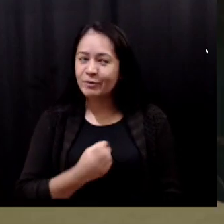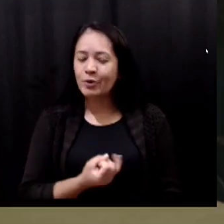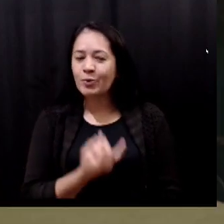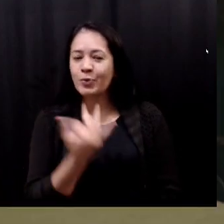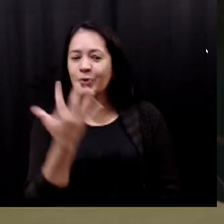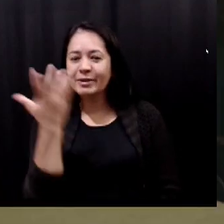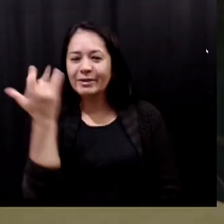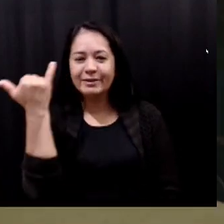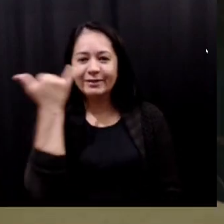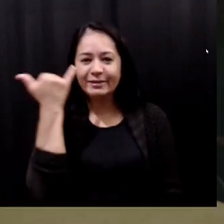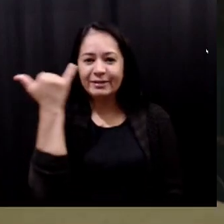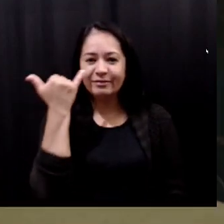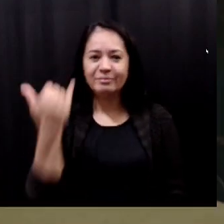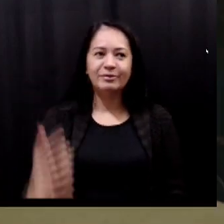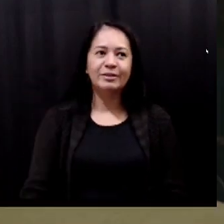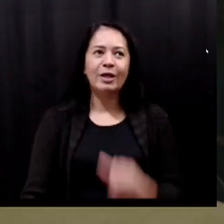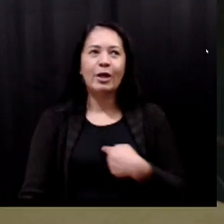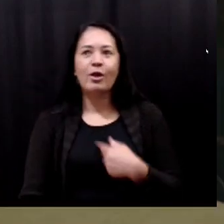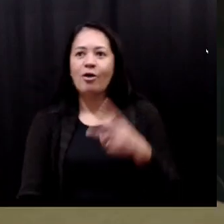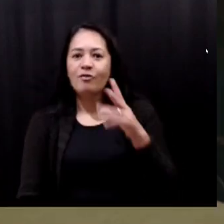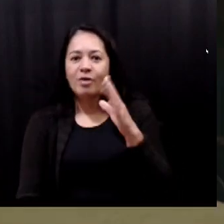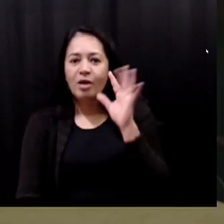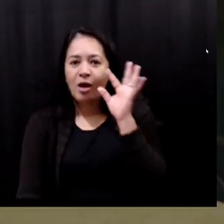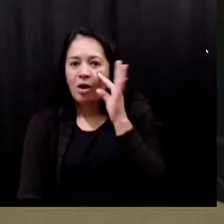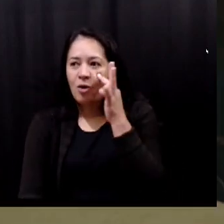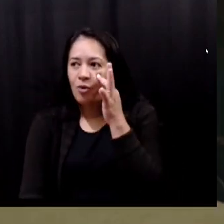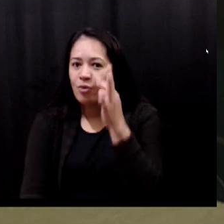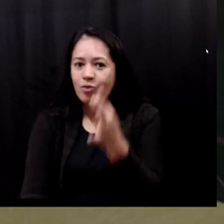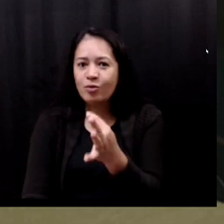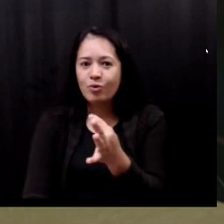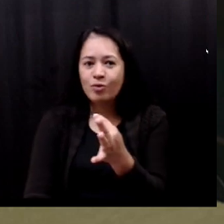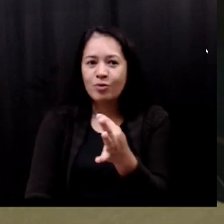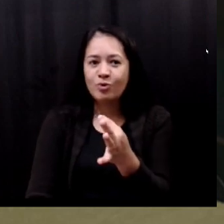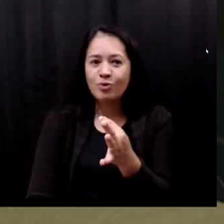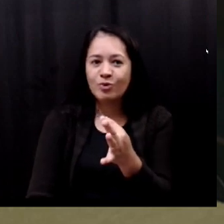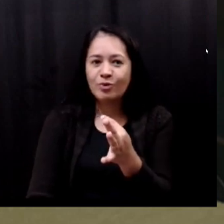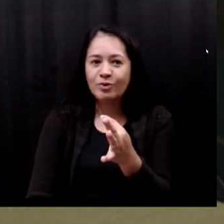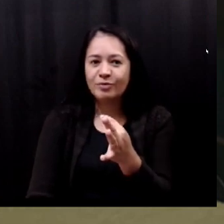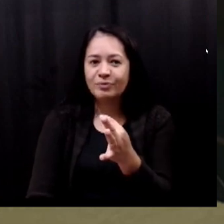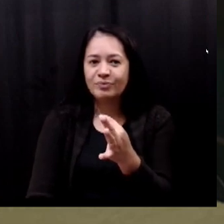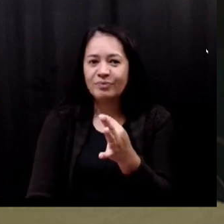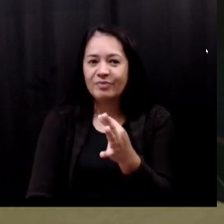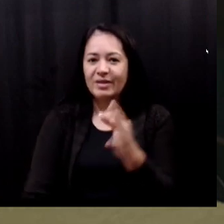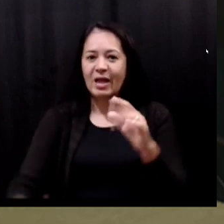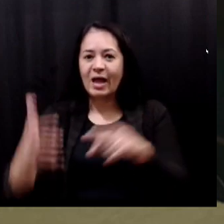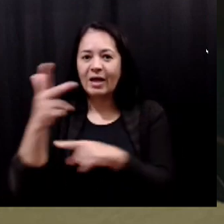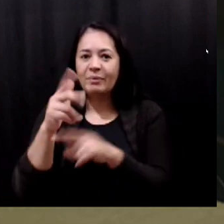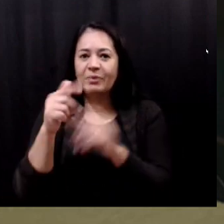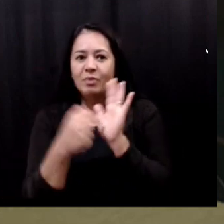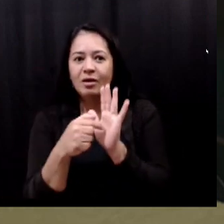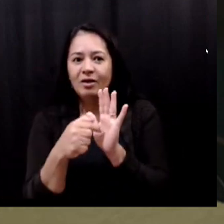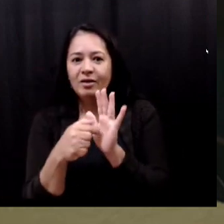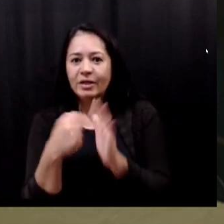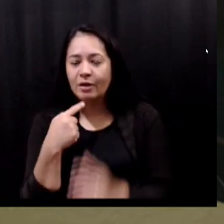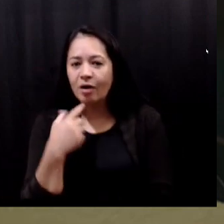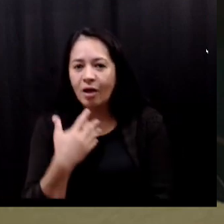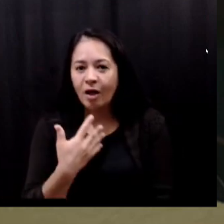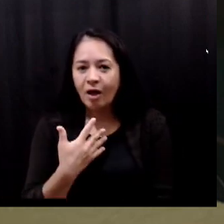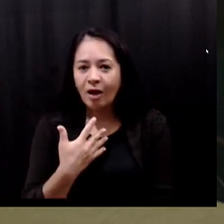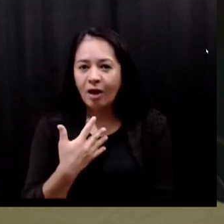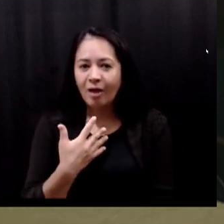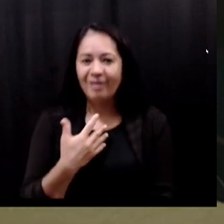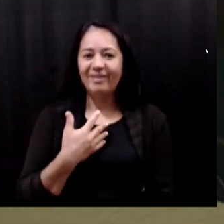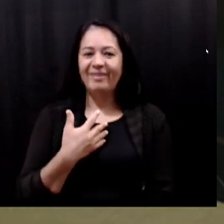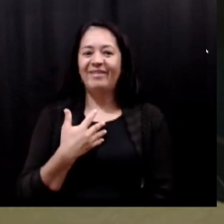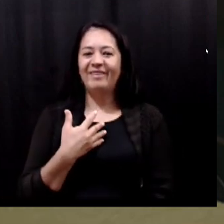Eu fico ouvindo vocês falarem e a câmera mostra só vocês, ainda bem, porque senão eu fico assim, ó, de boca aberta, né? E